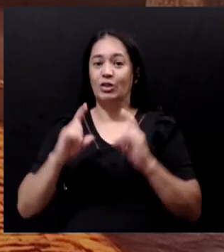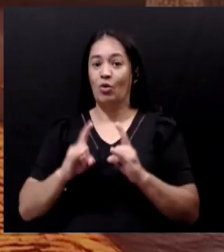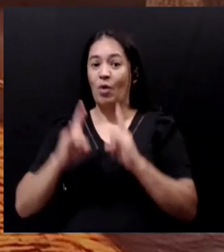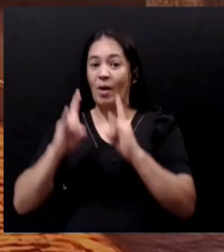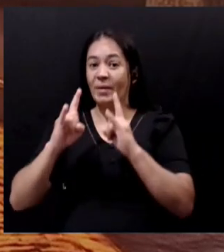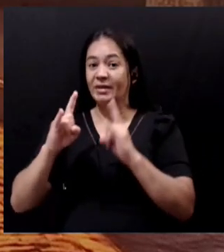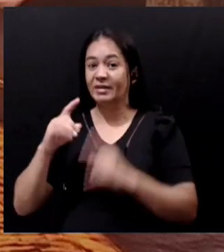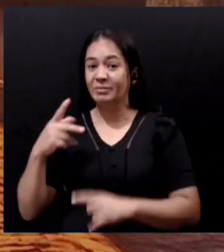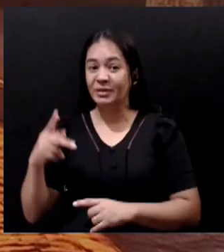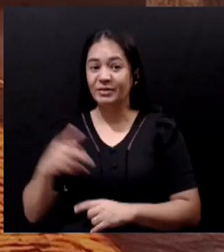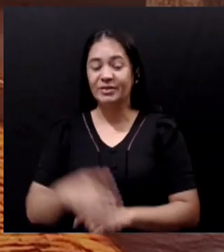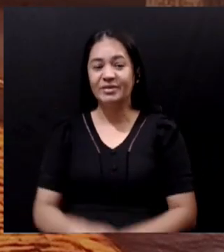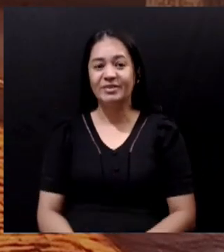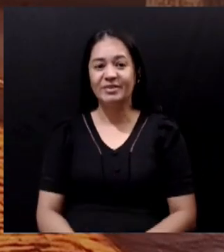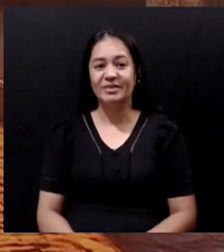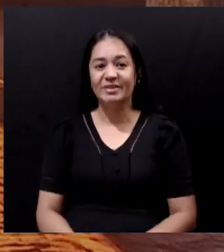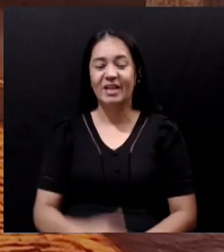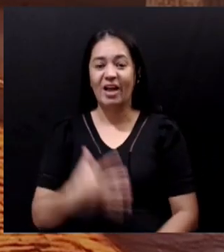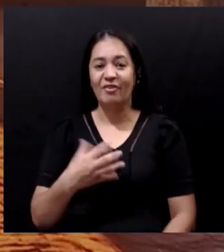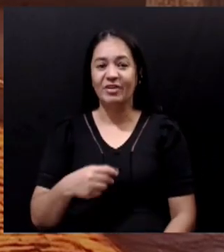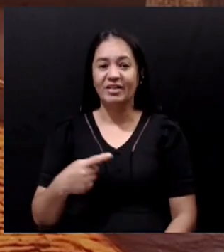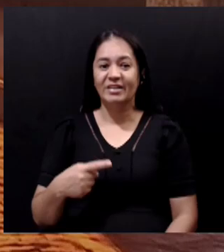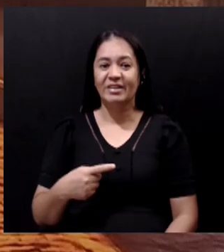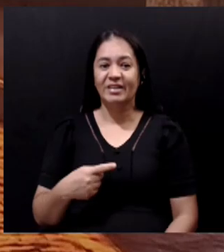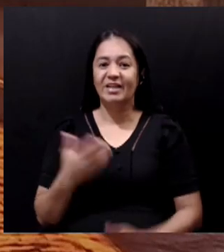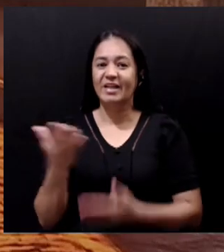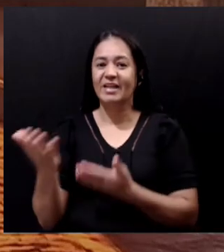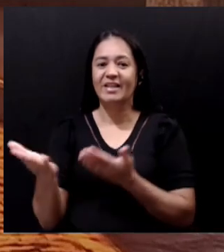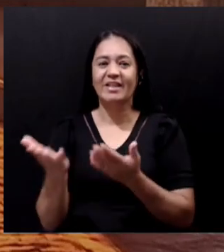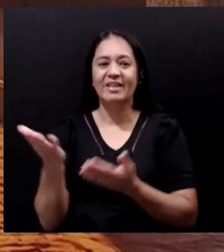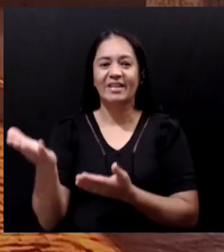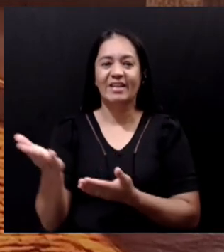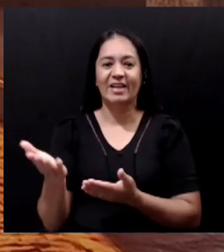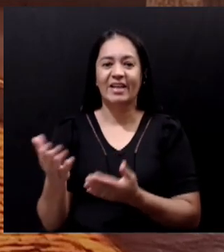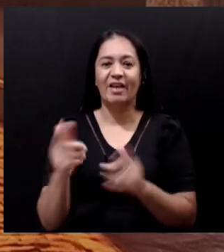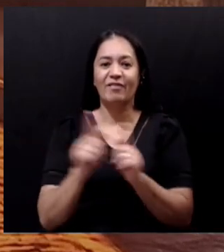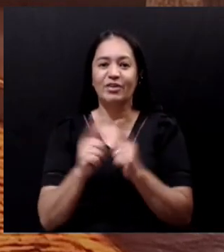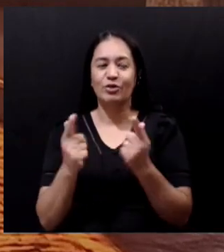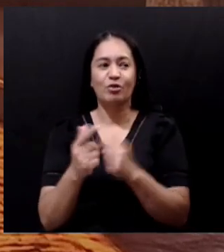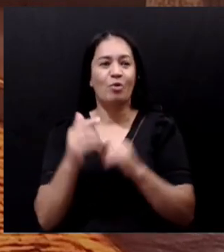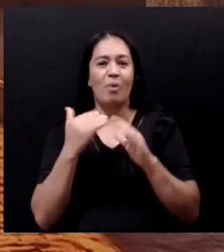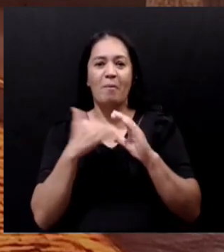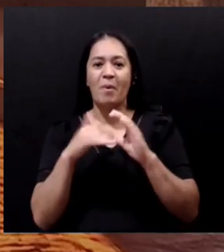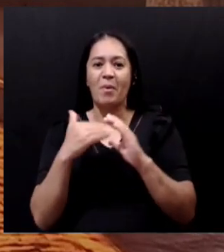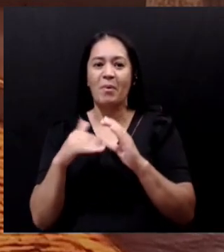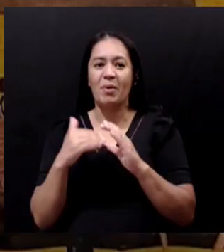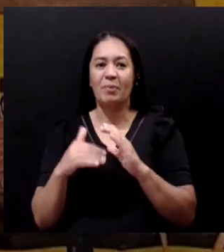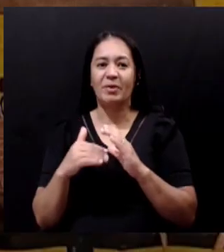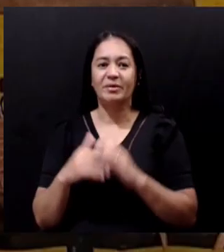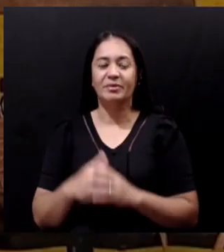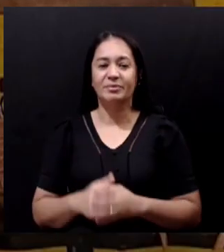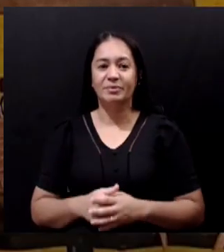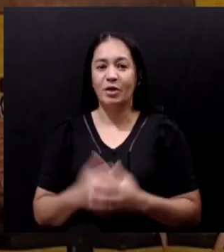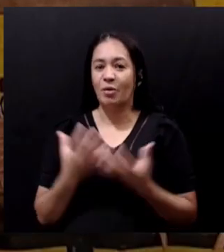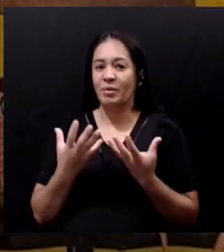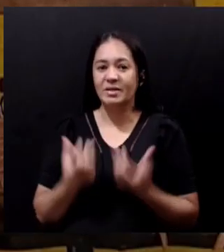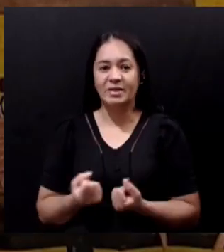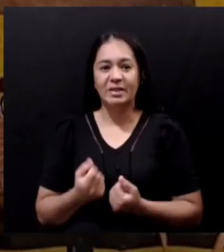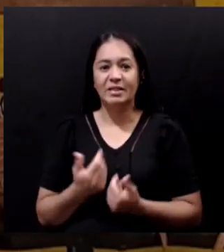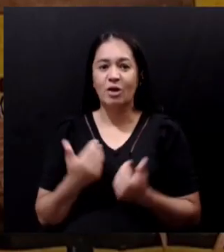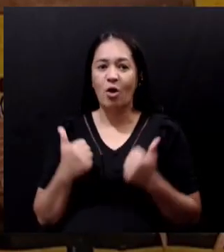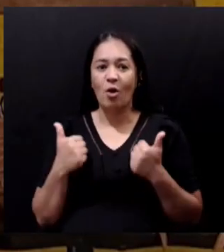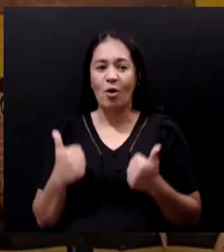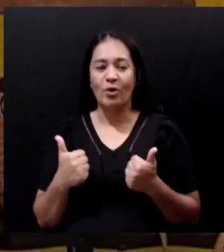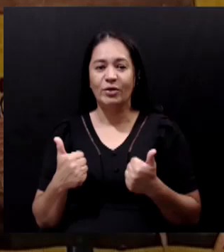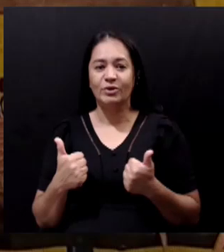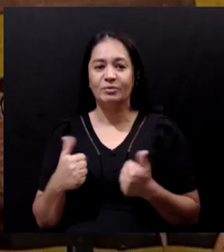Aí a filha dele saía para entregar, colocou nos grupos, né? Sim. E teve uma adesão boa, né? A gente conversando, quando